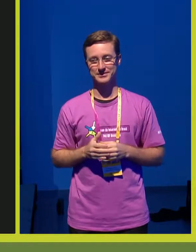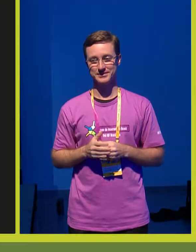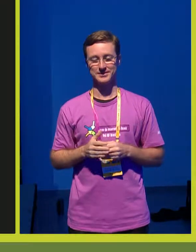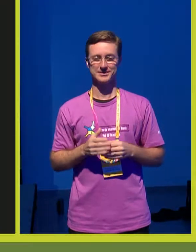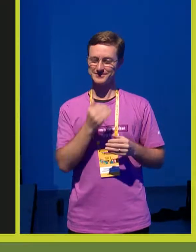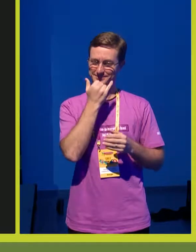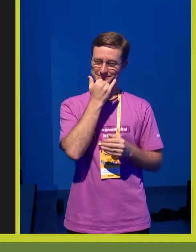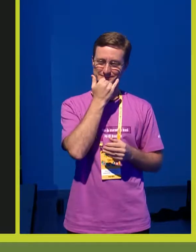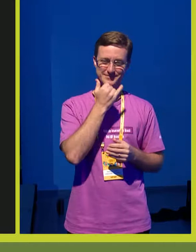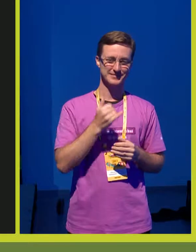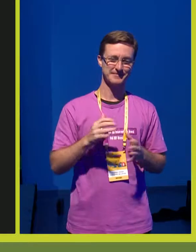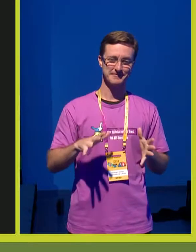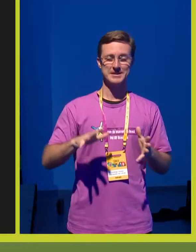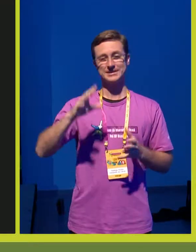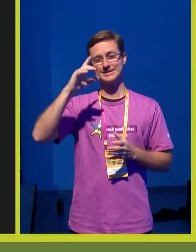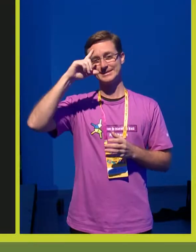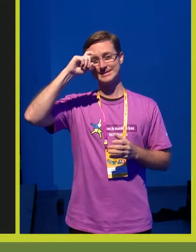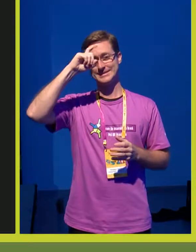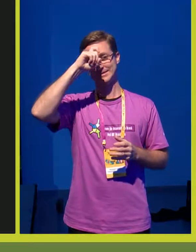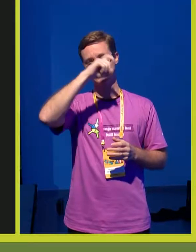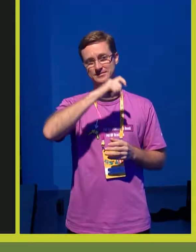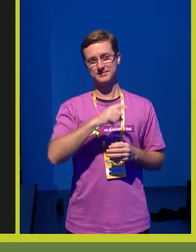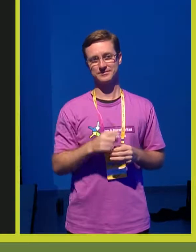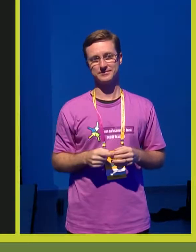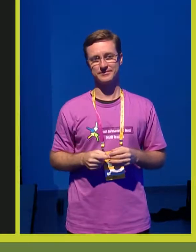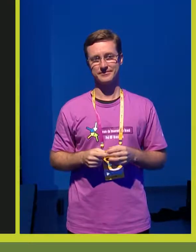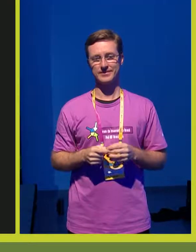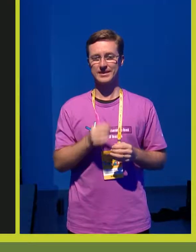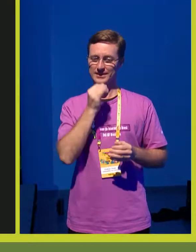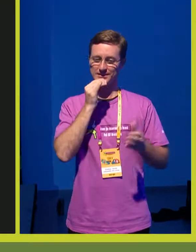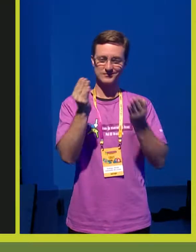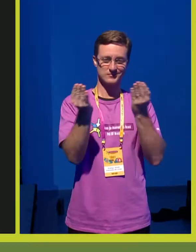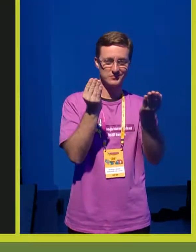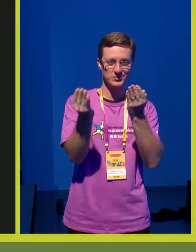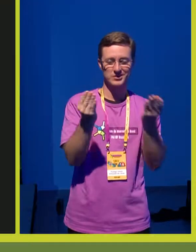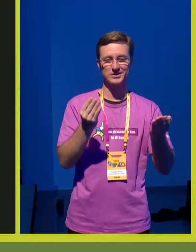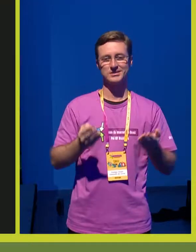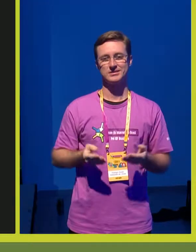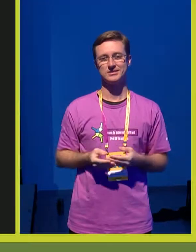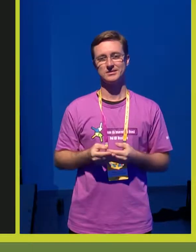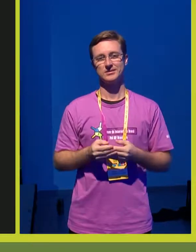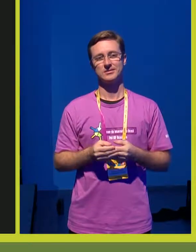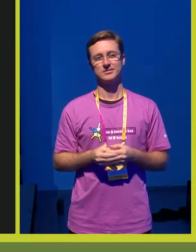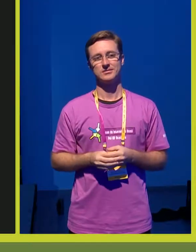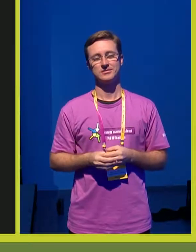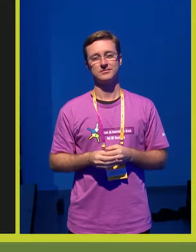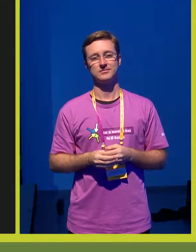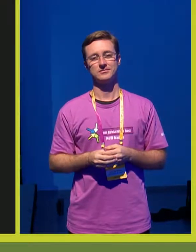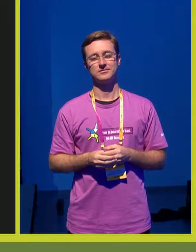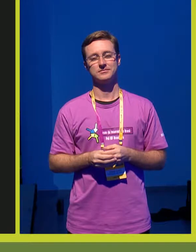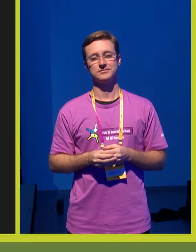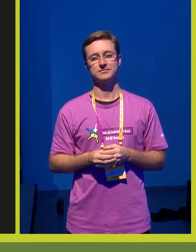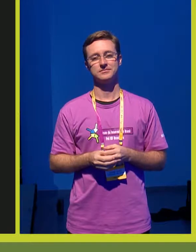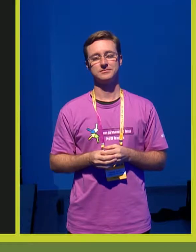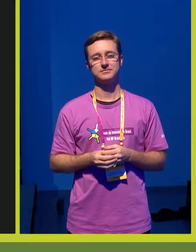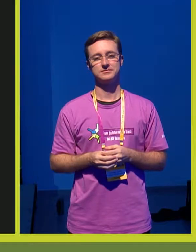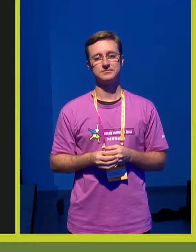mas é muito mais difícil em termos de analogias ou de conceitos que existem no direito de doutrinas